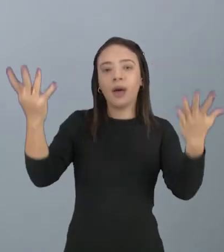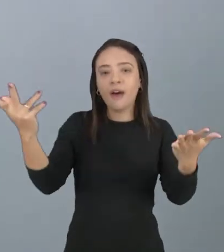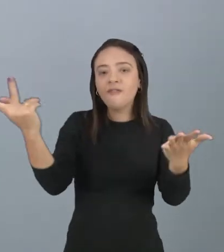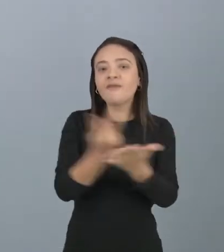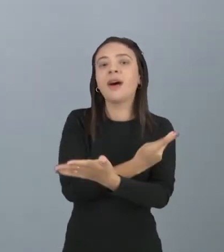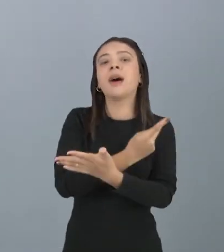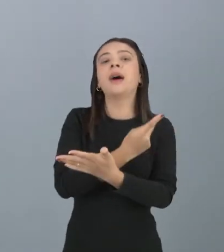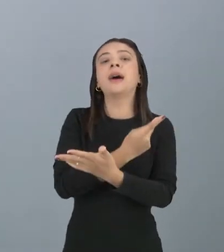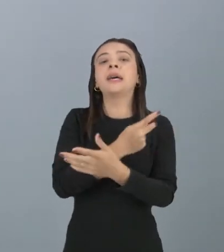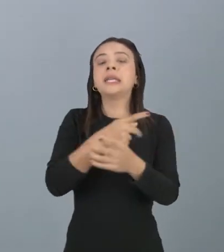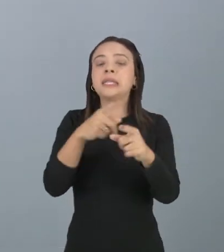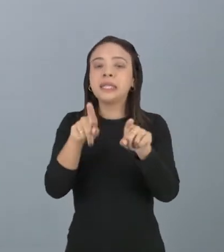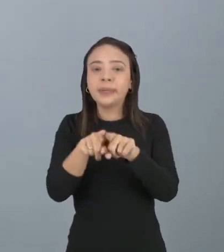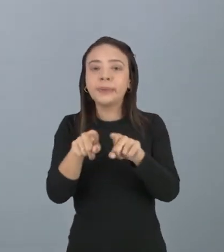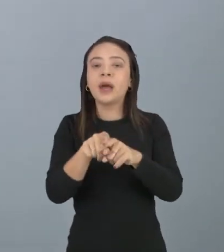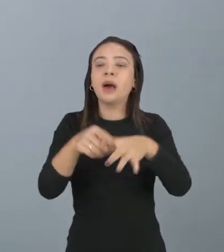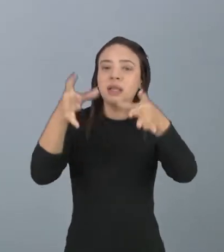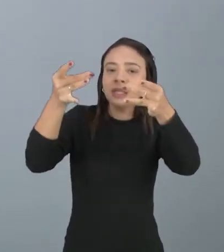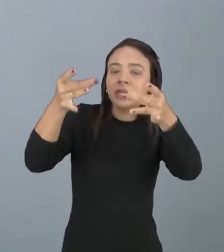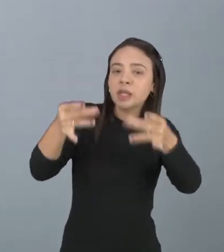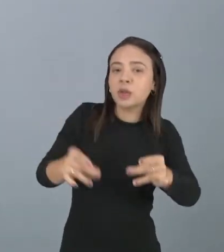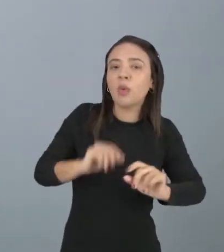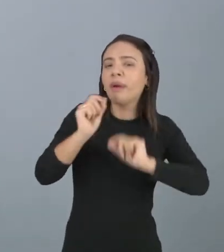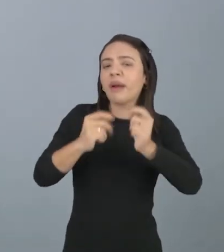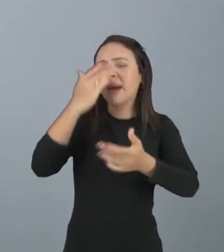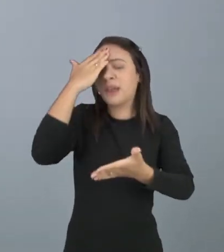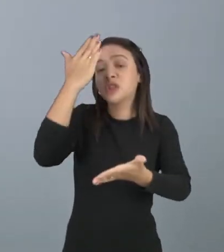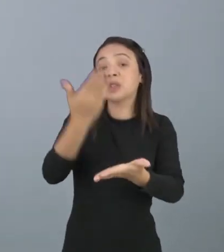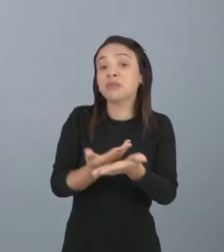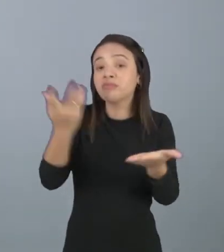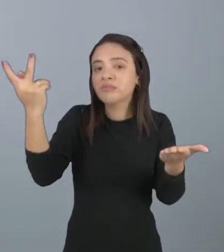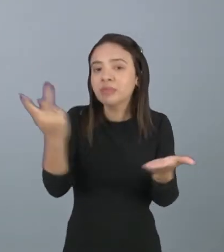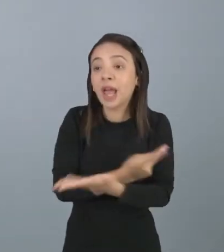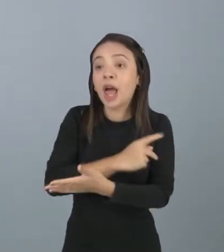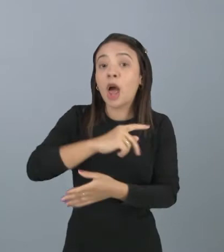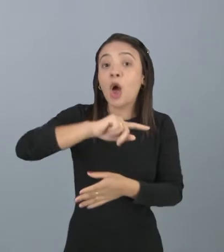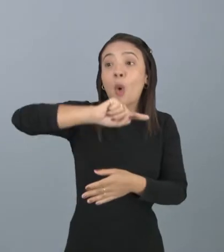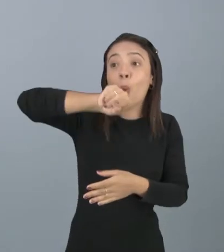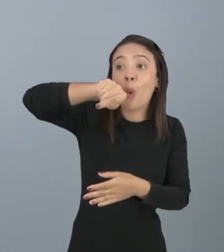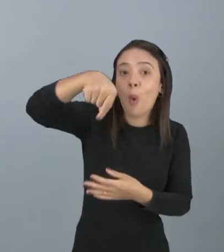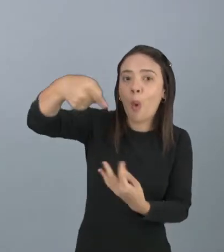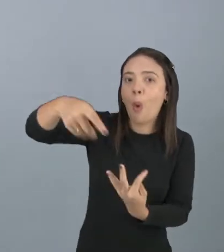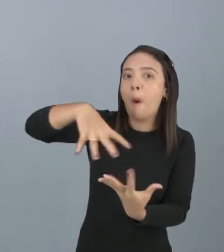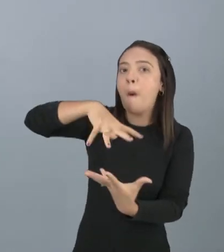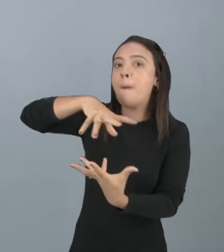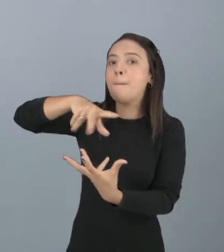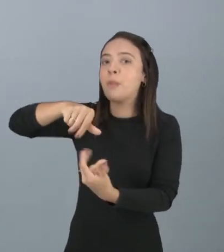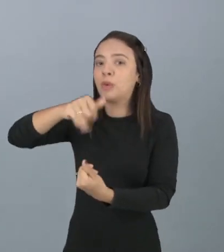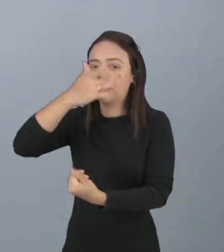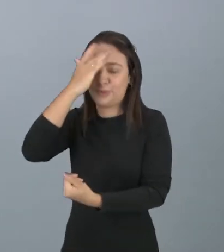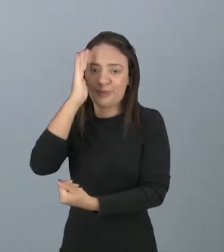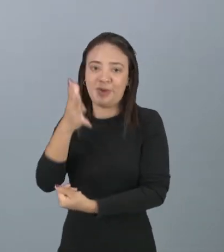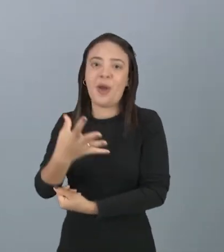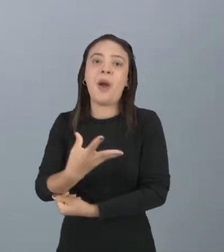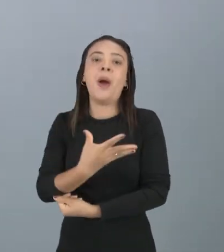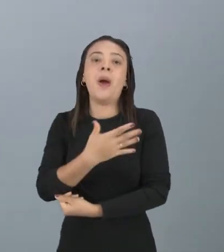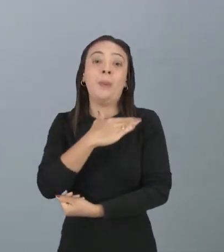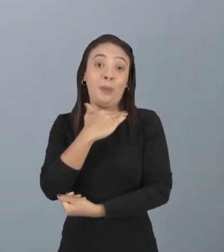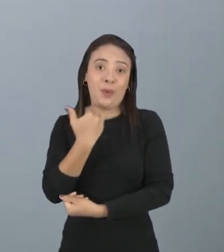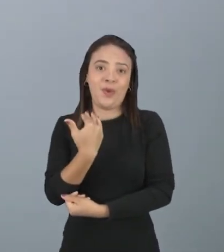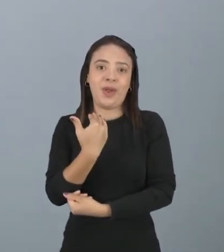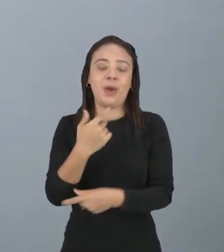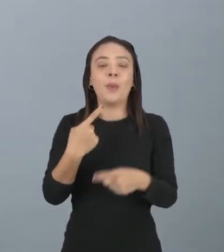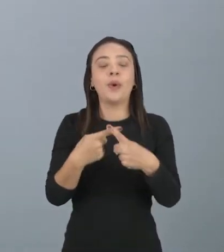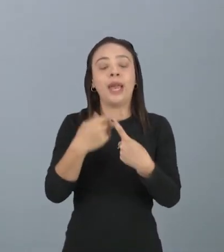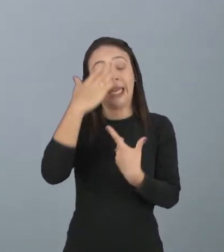ela é celebrada, o que eles acreditam que acontece lá do outro lado, né? Que eles acham que as pessoas, enfim, que morreram, continuam vivas